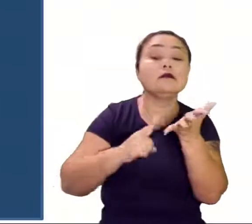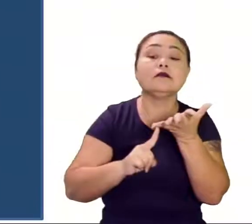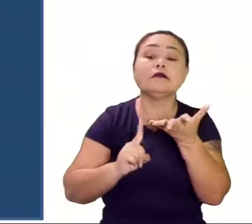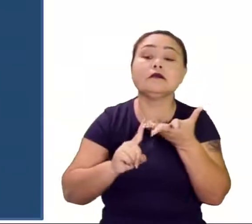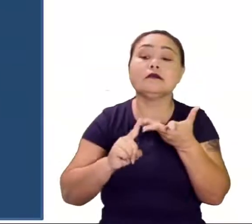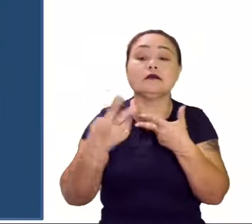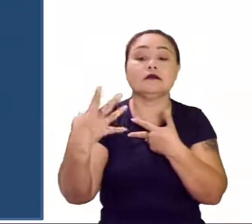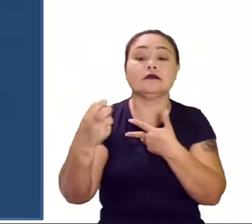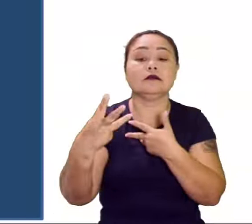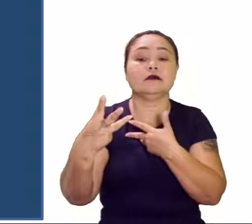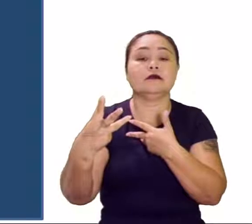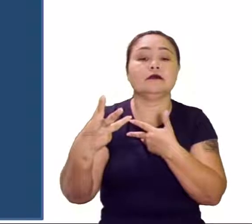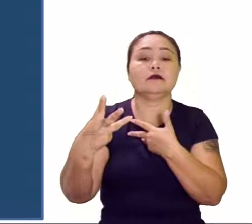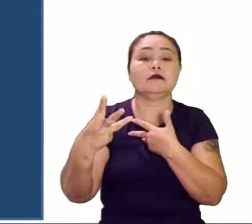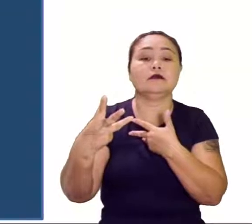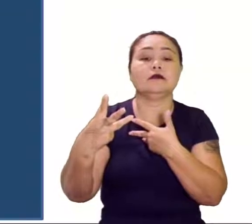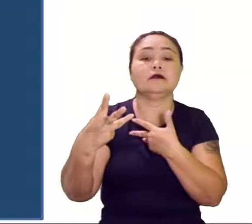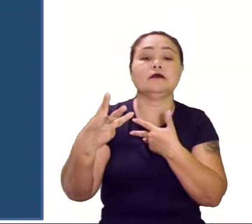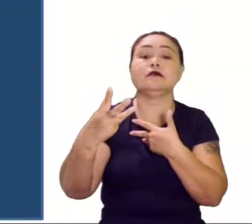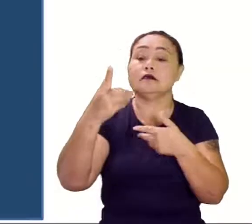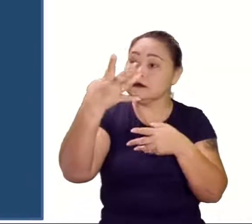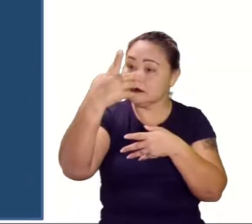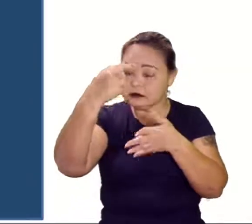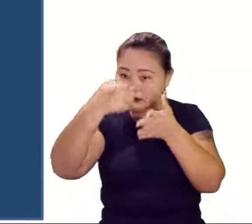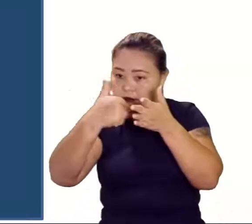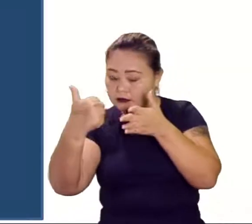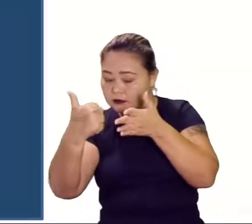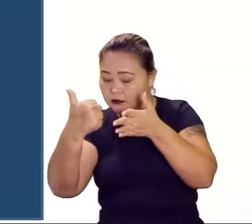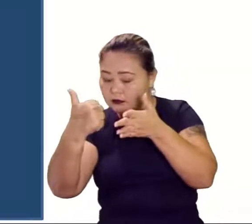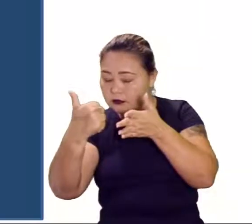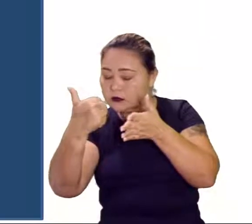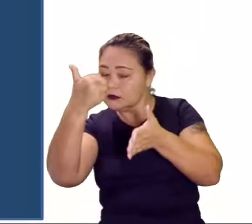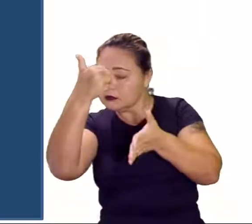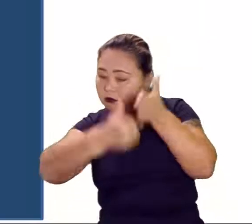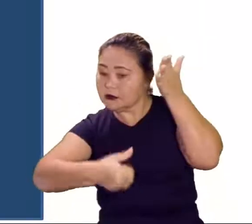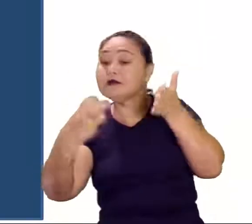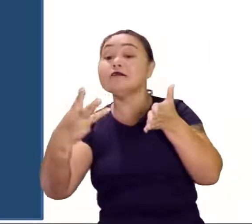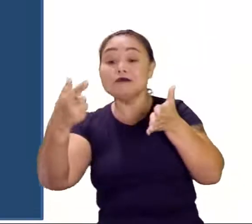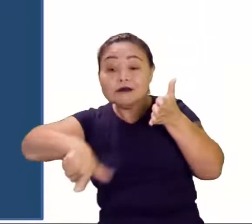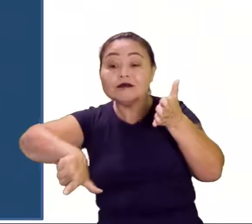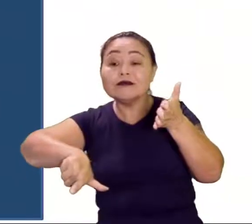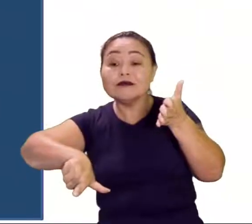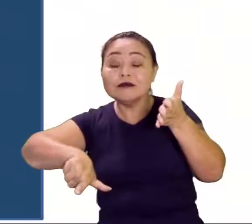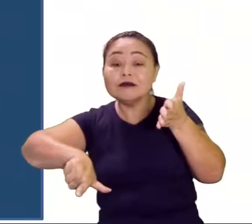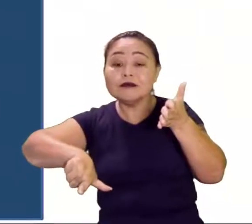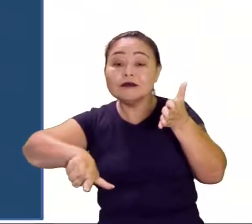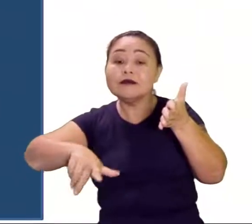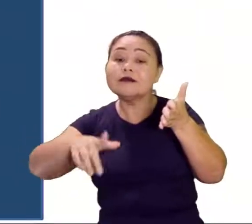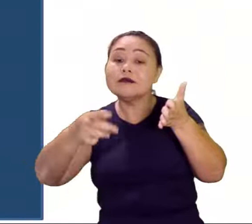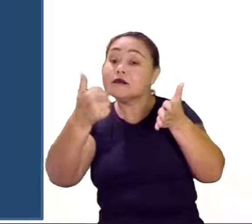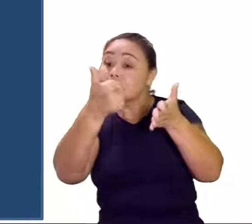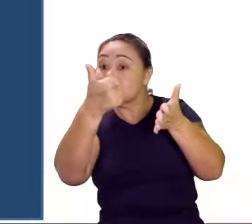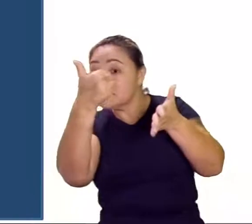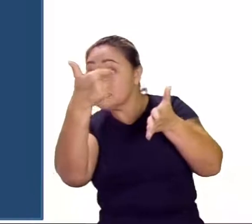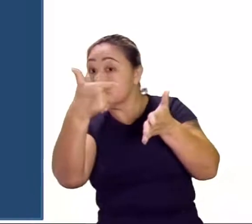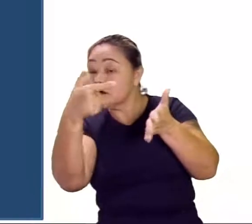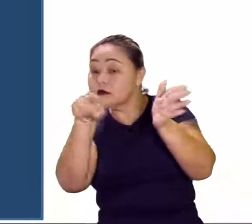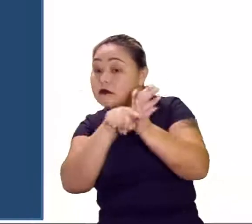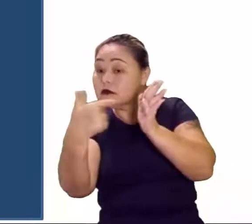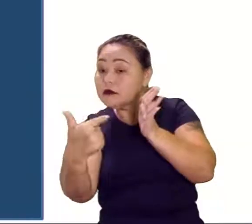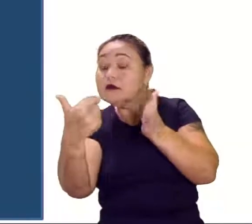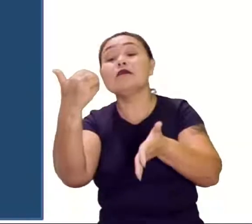quanto? 3. E do 4 para o 1? Do 4 para o 1, 3 também. Ah, e do 2, e do 1 para o menos